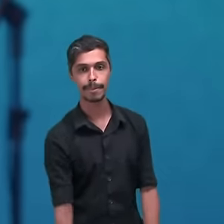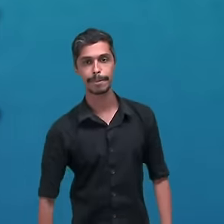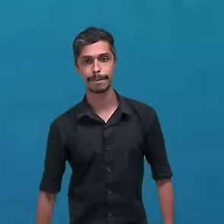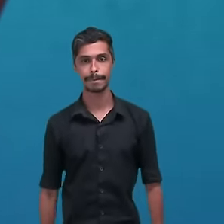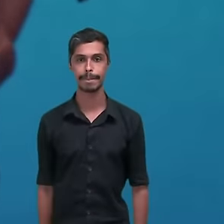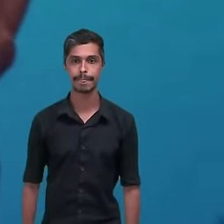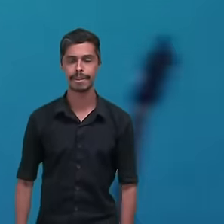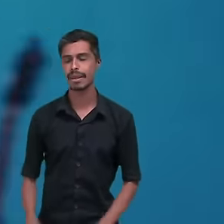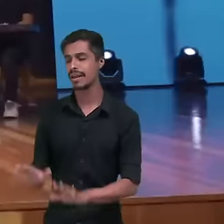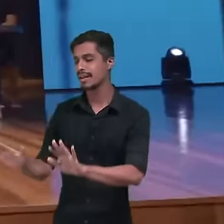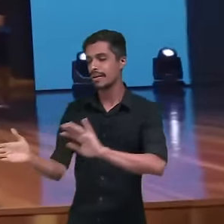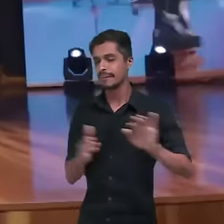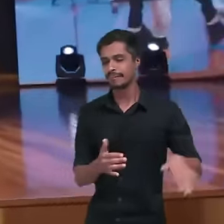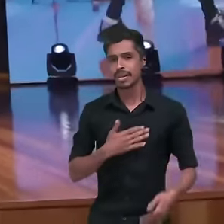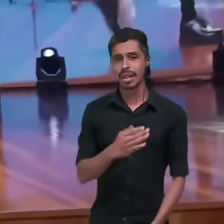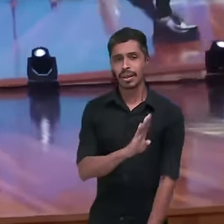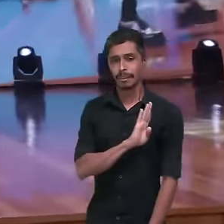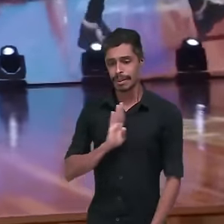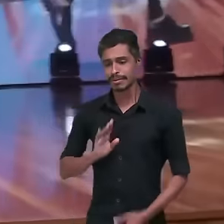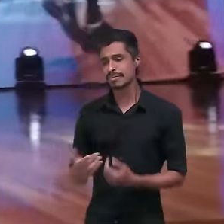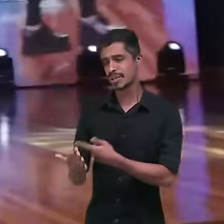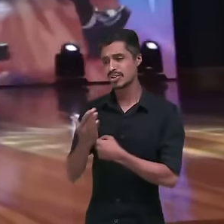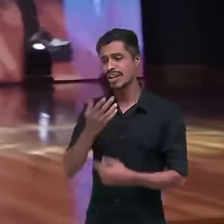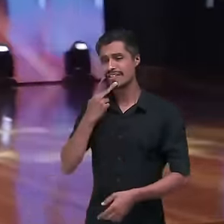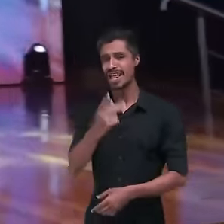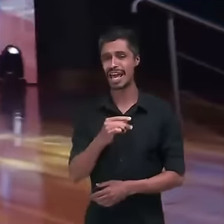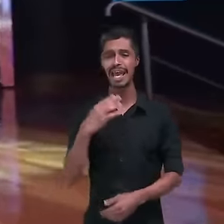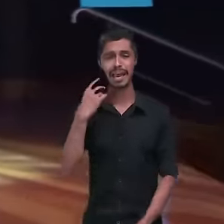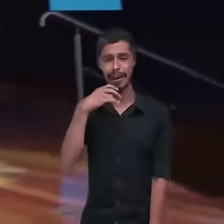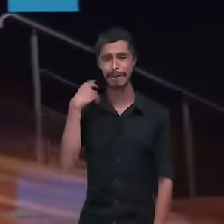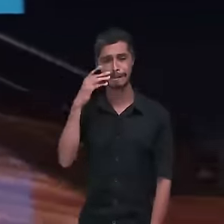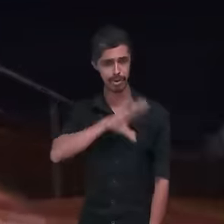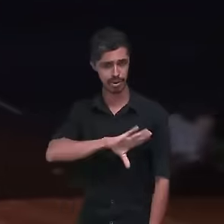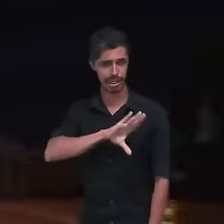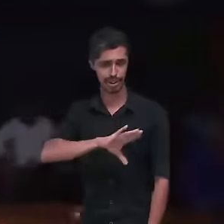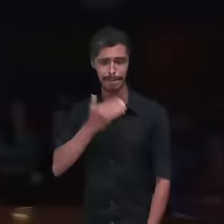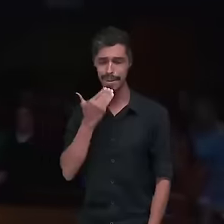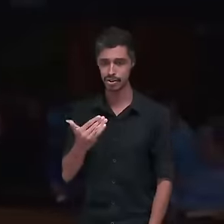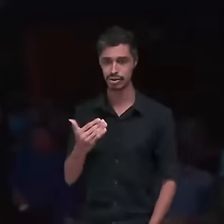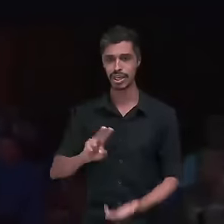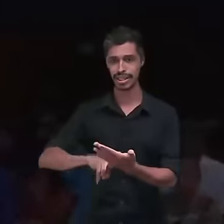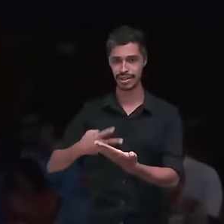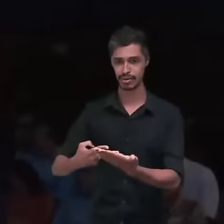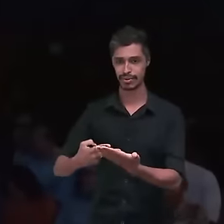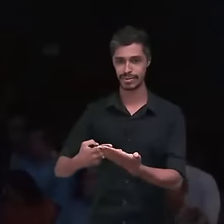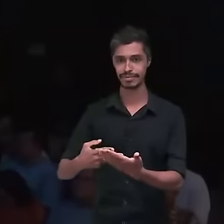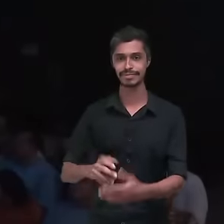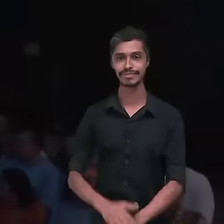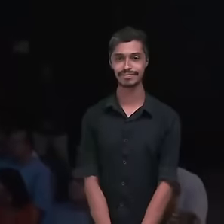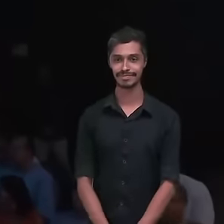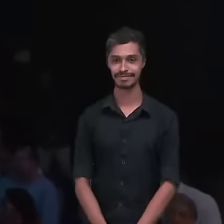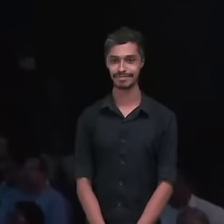Bispo, me ayuda a falar esto en portugués, por favor. Me ayuda a falar en portugués.